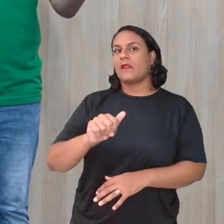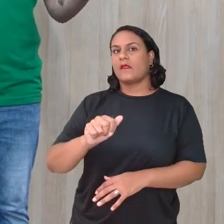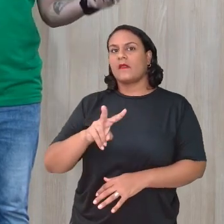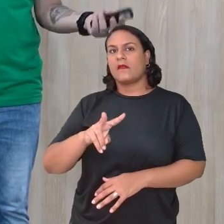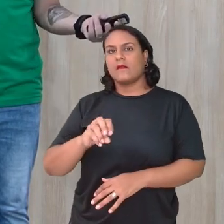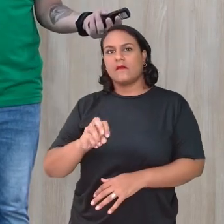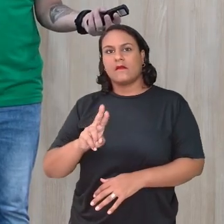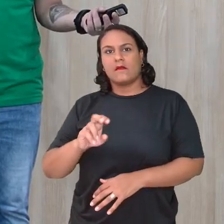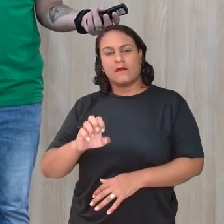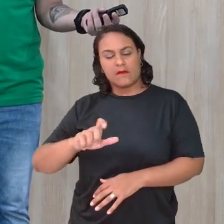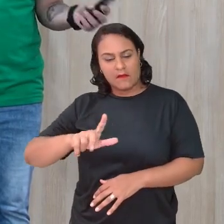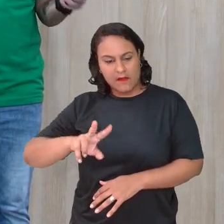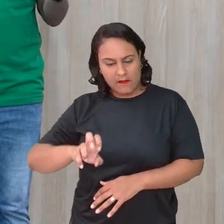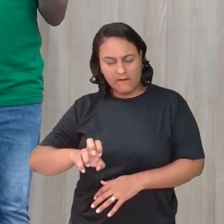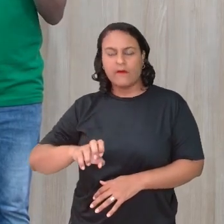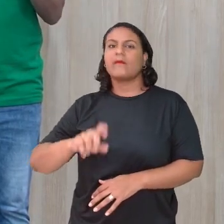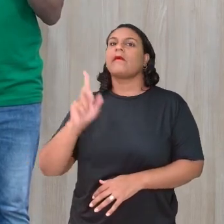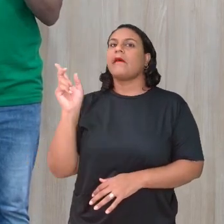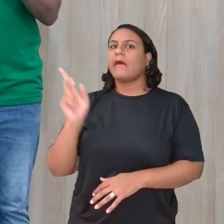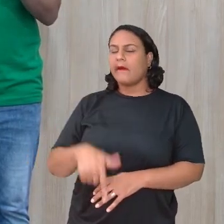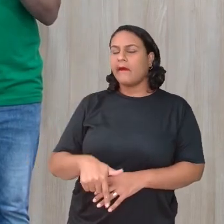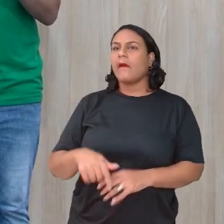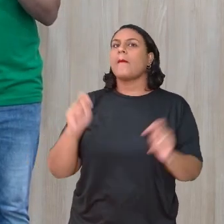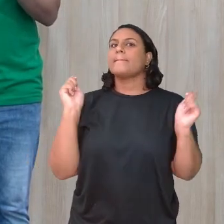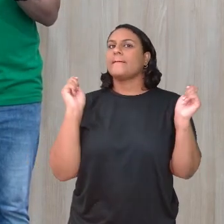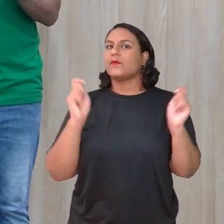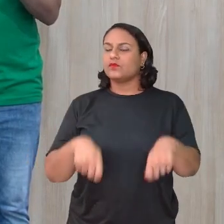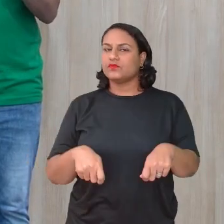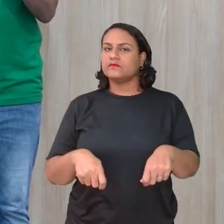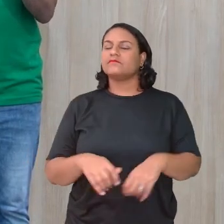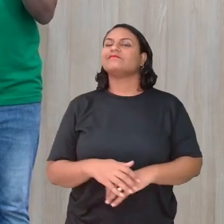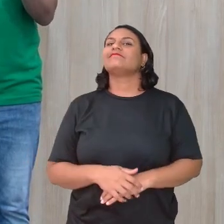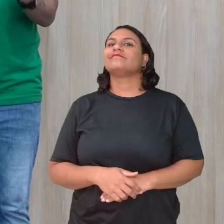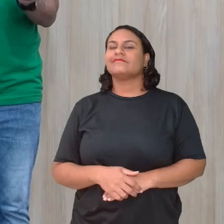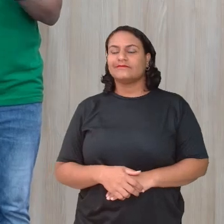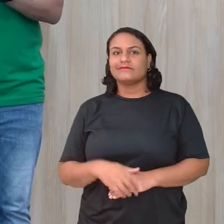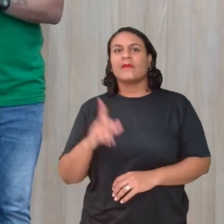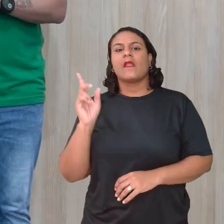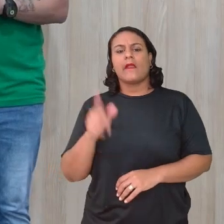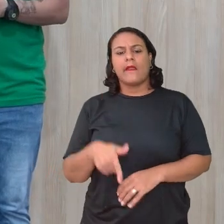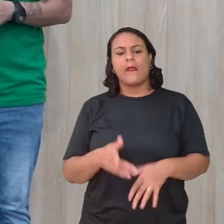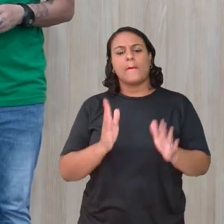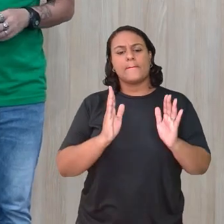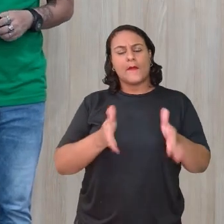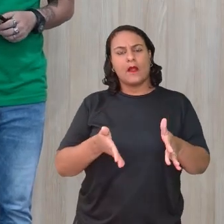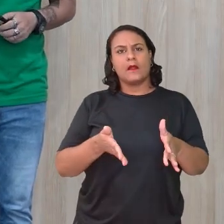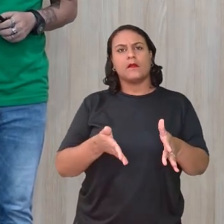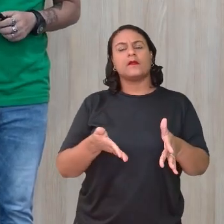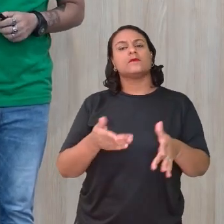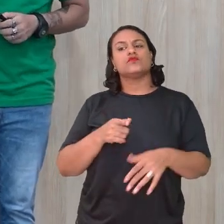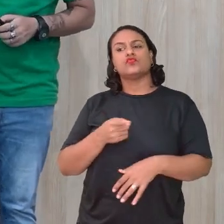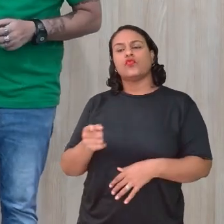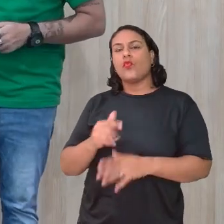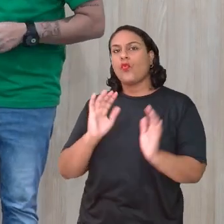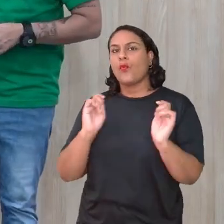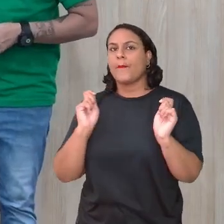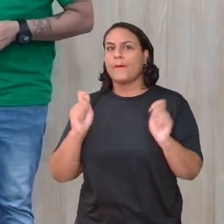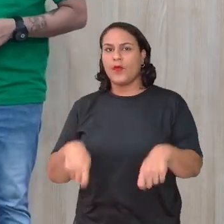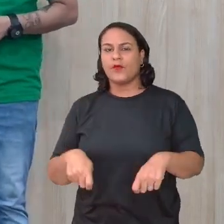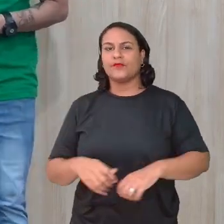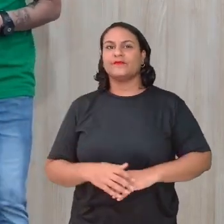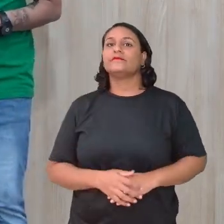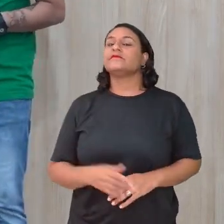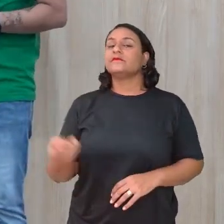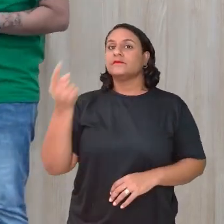dos casos possíveis, tá certo? Ou seja, os casos favoráveis é uma parte dos casos possíveis. Vamos avaliar aqui